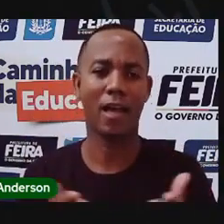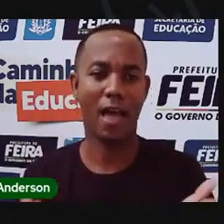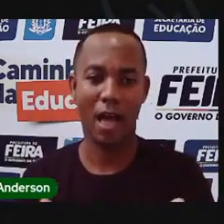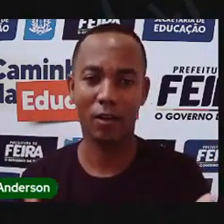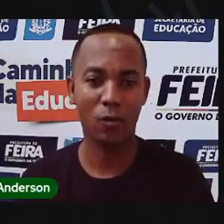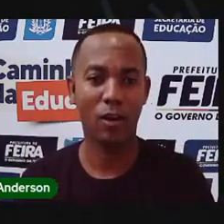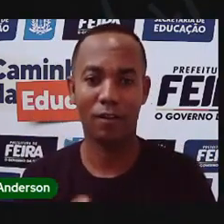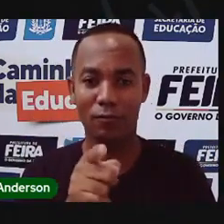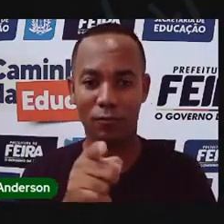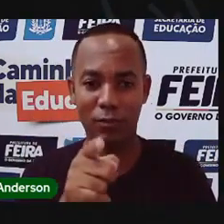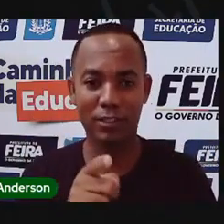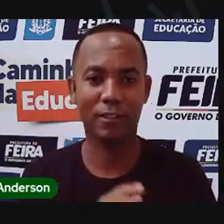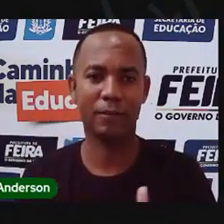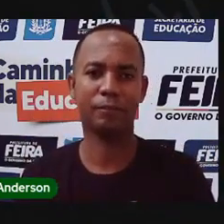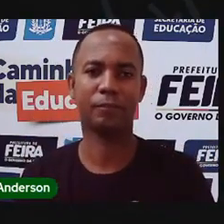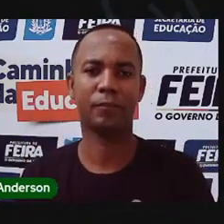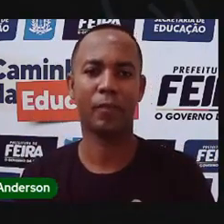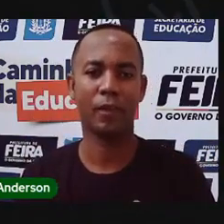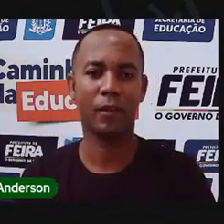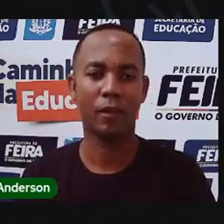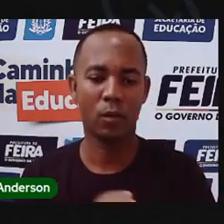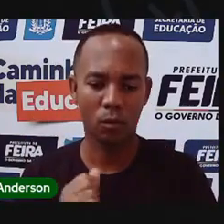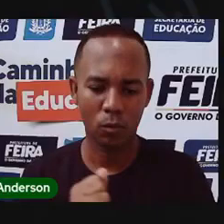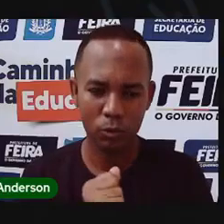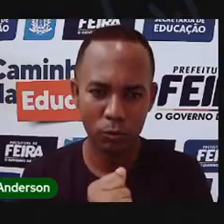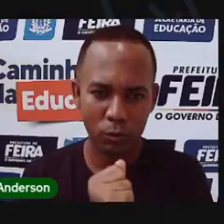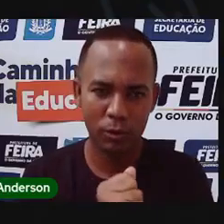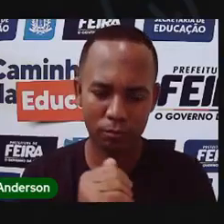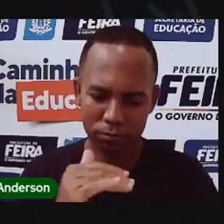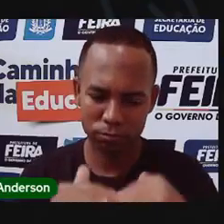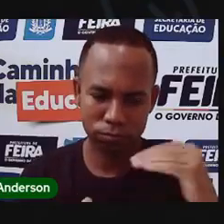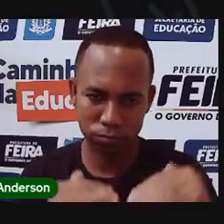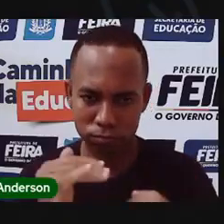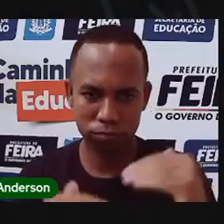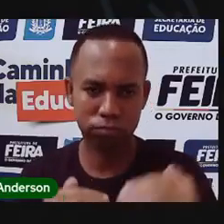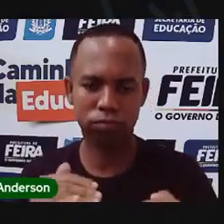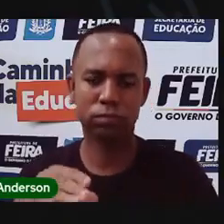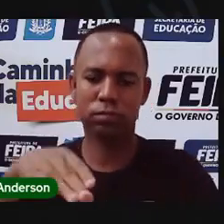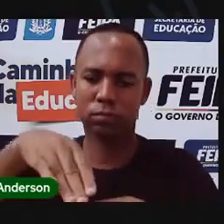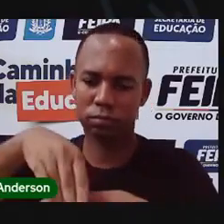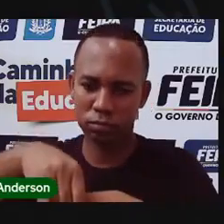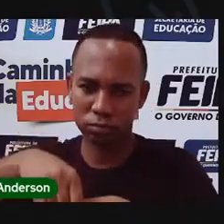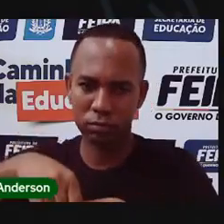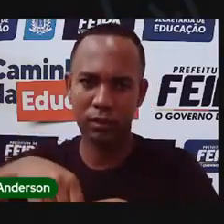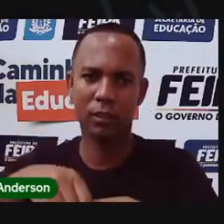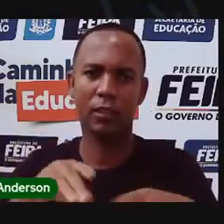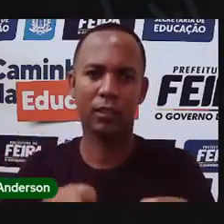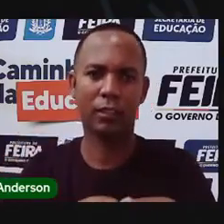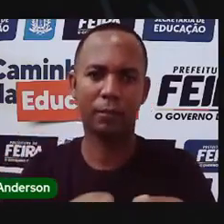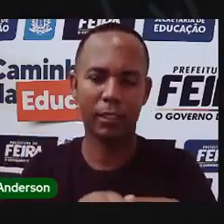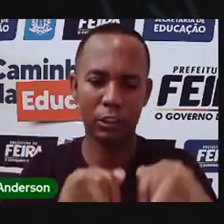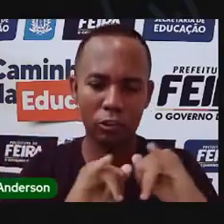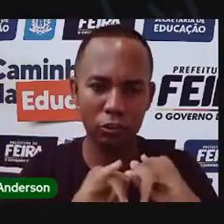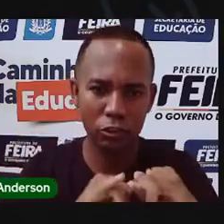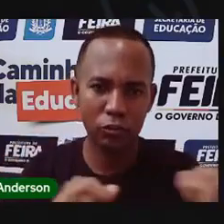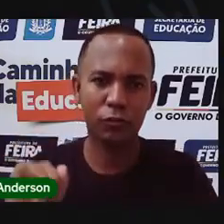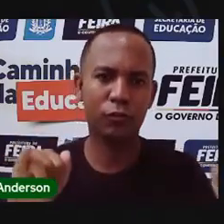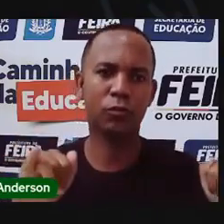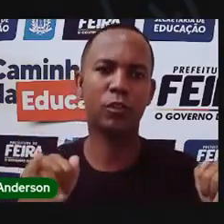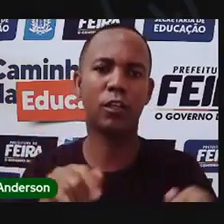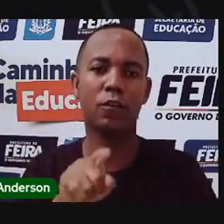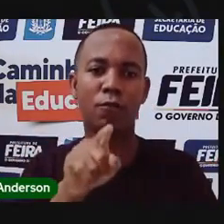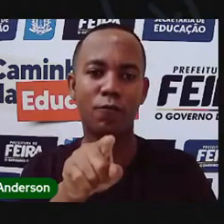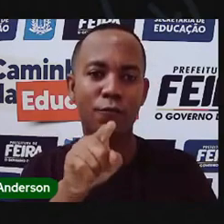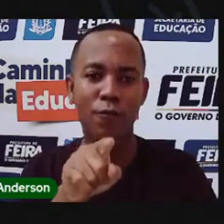vocês, certo? Após construir, tentem construir esse cordel e após essa construção, divulguem, porque vocês são